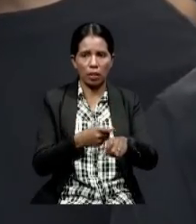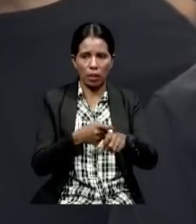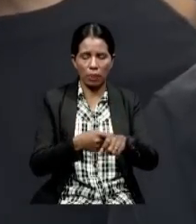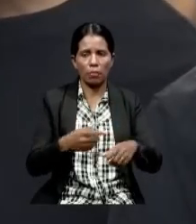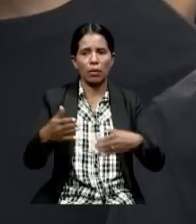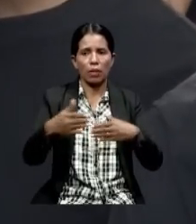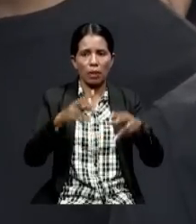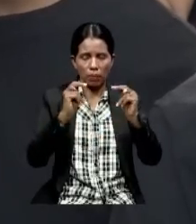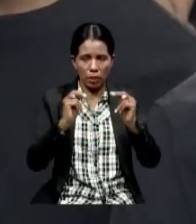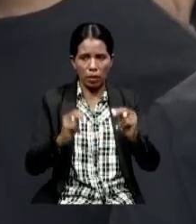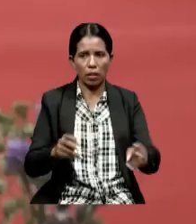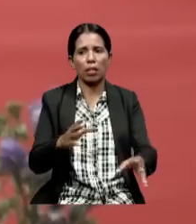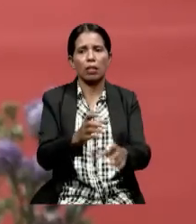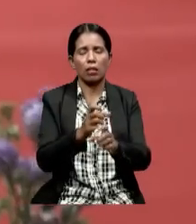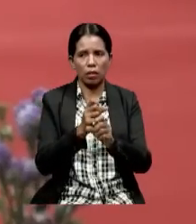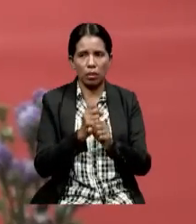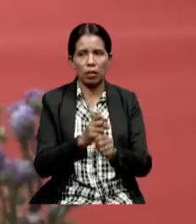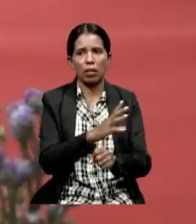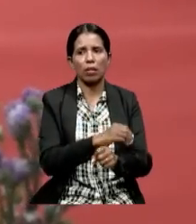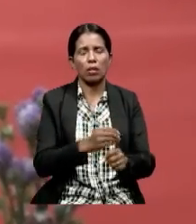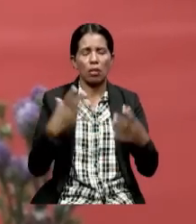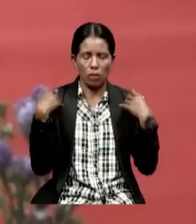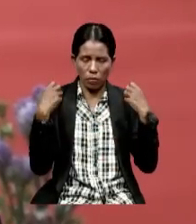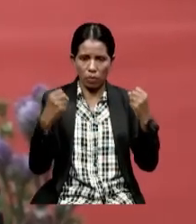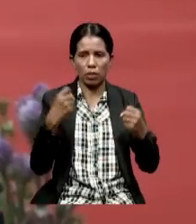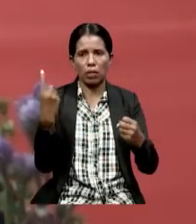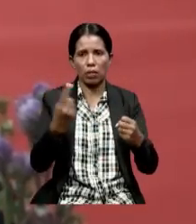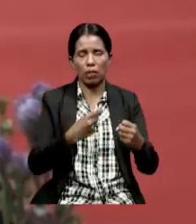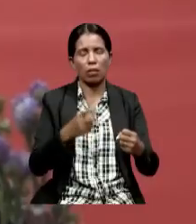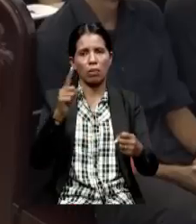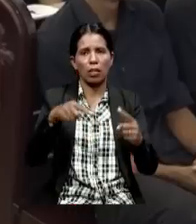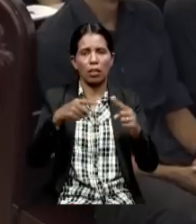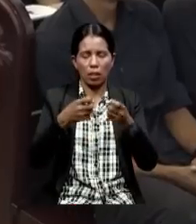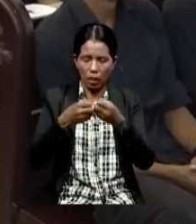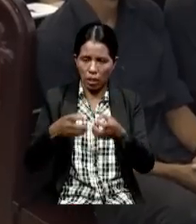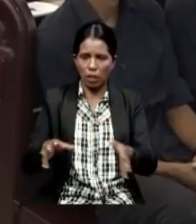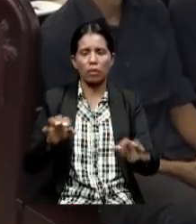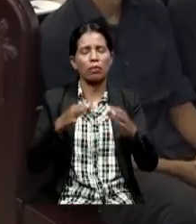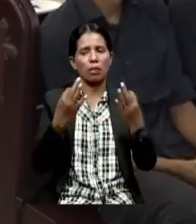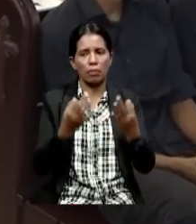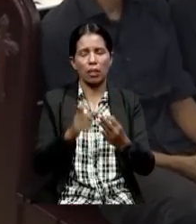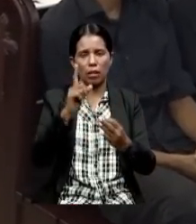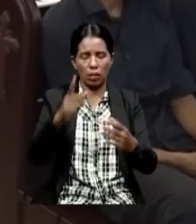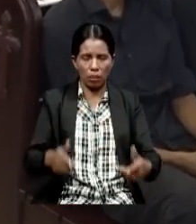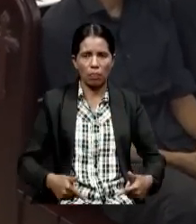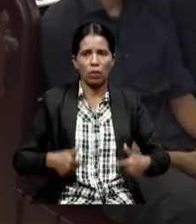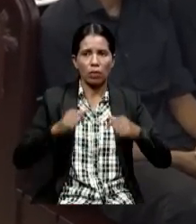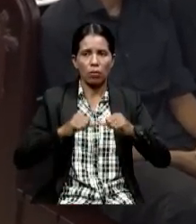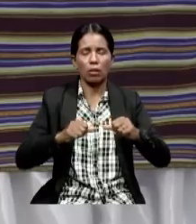tambane precisa simu realidade no forsa na fatin bainhira la com familia ida tamba moris continua la na